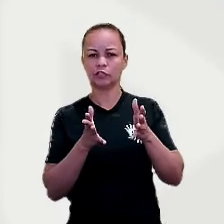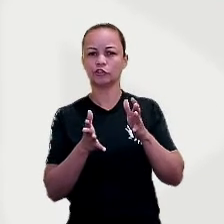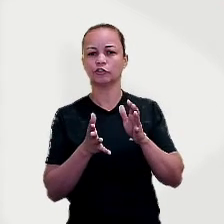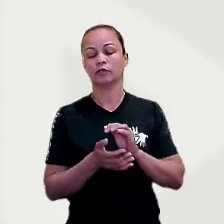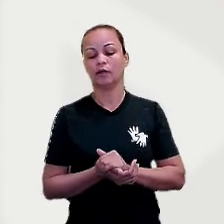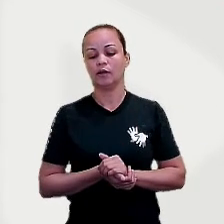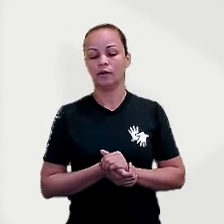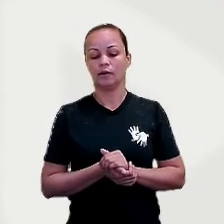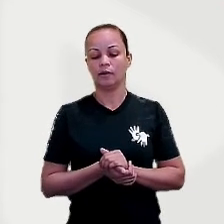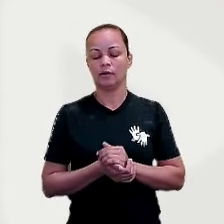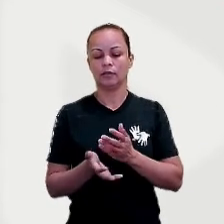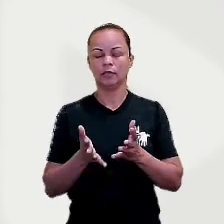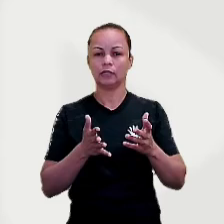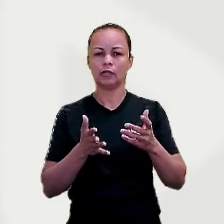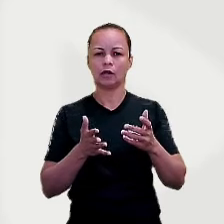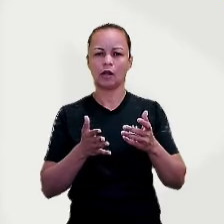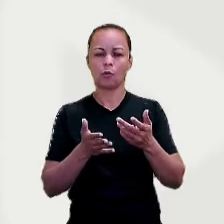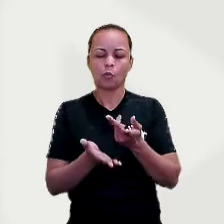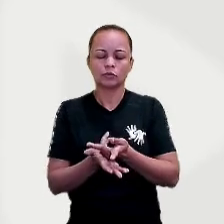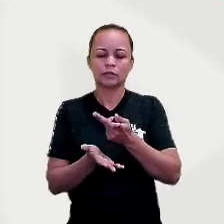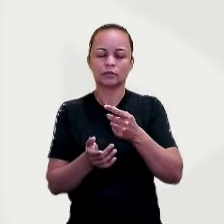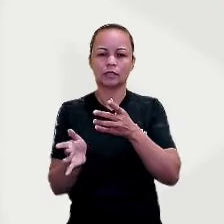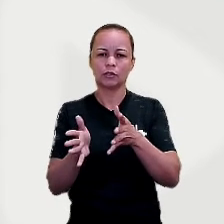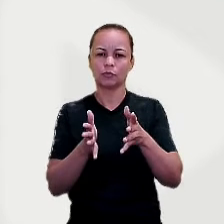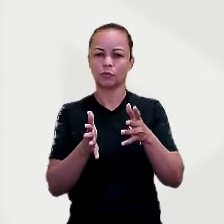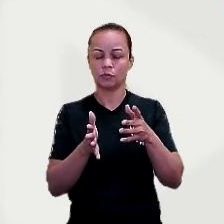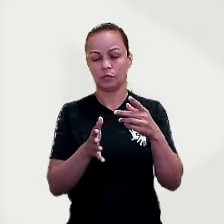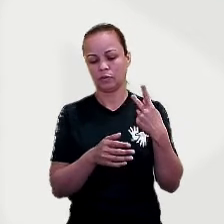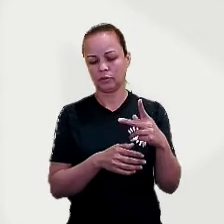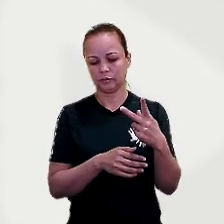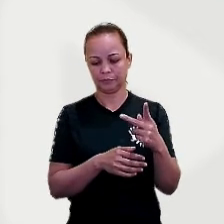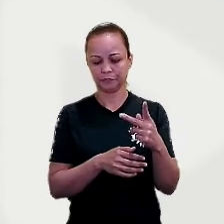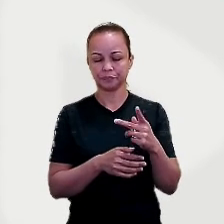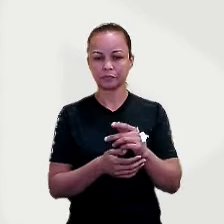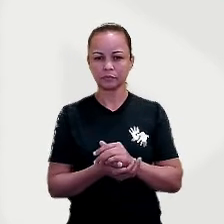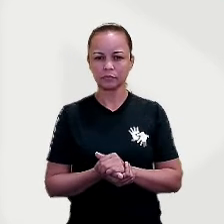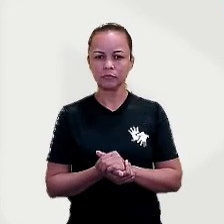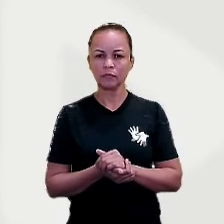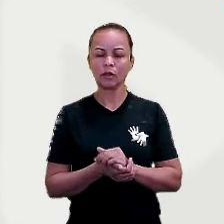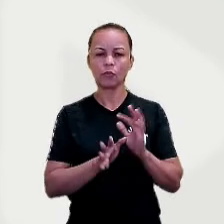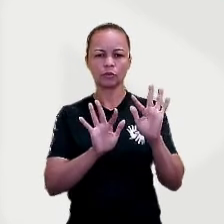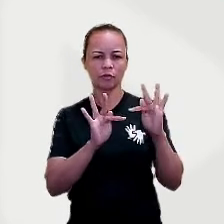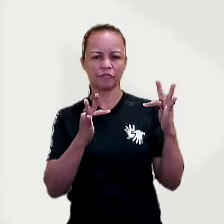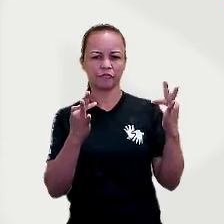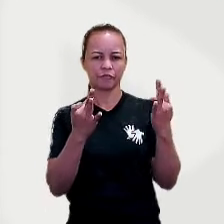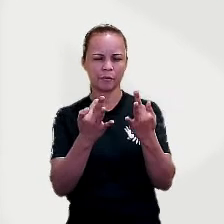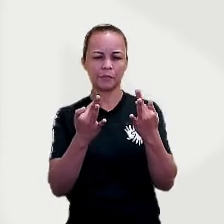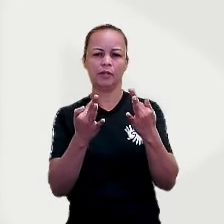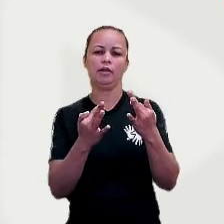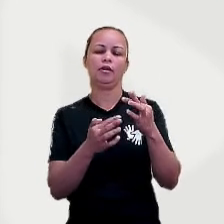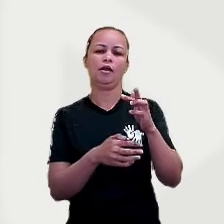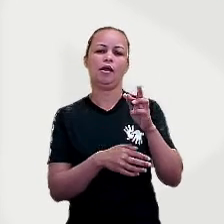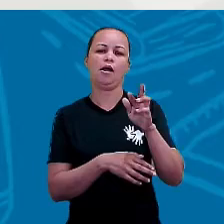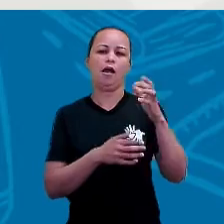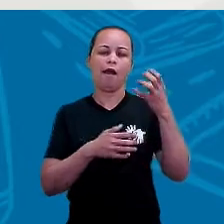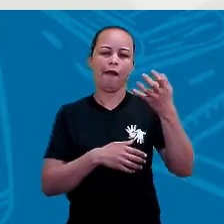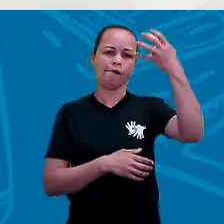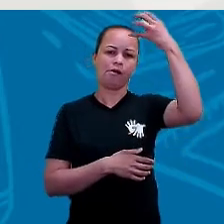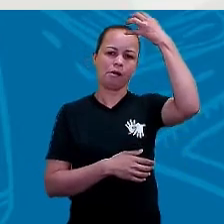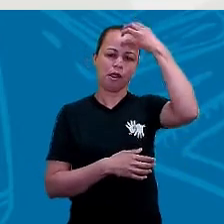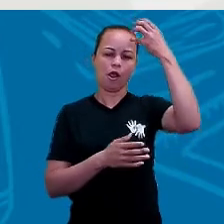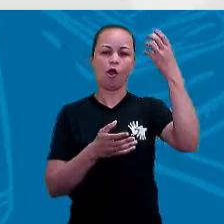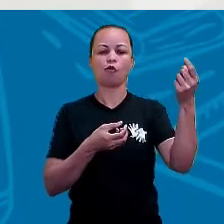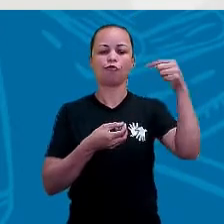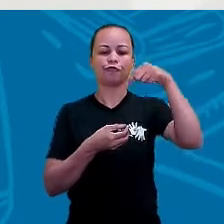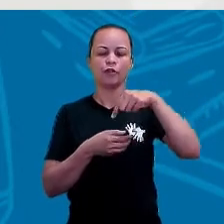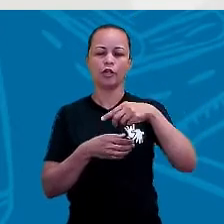caminho a percorrer a independência aconteceu bem antes disso. Aconteceu quando a família real, Portugal, veio para o Brasil